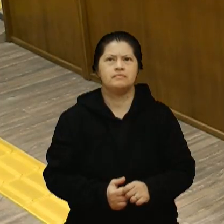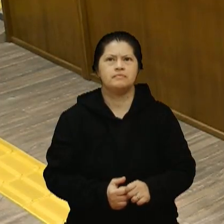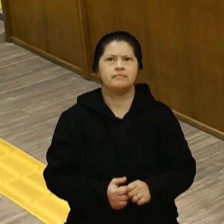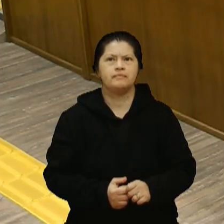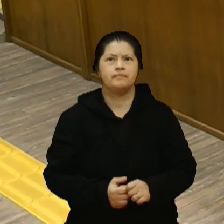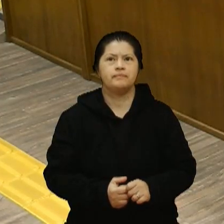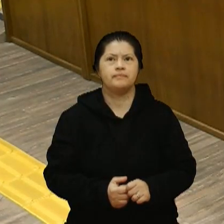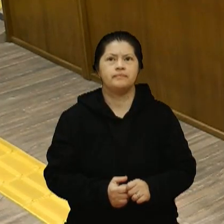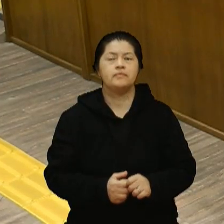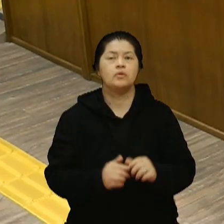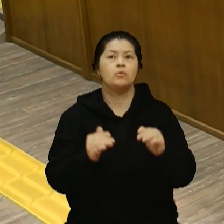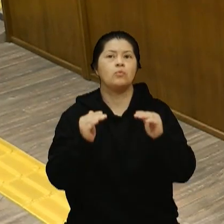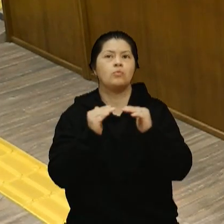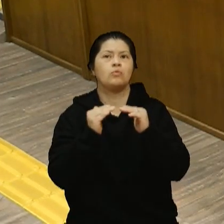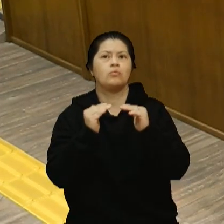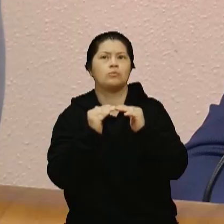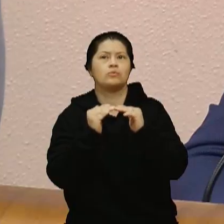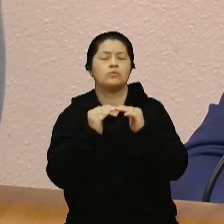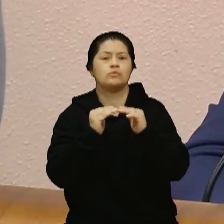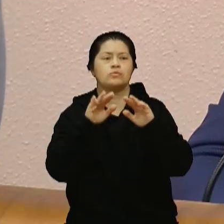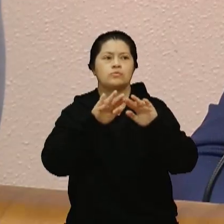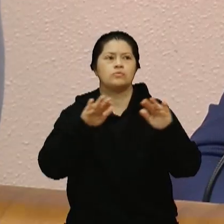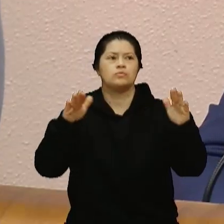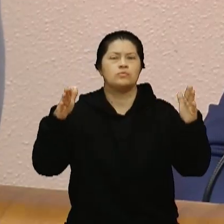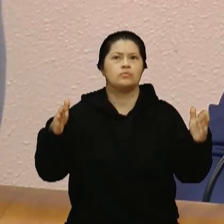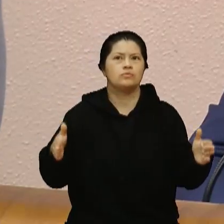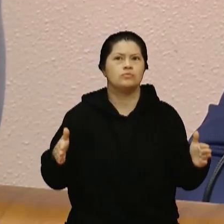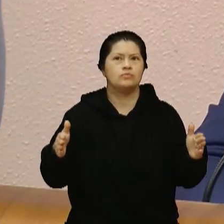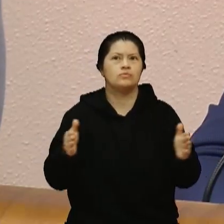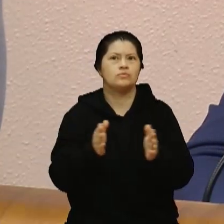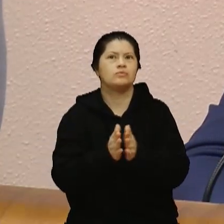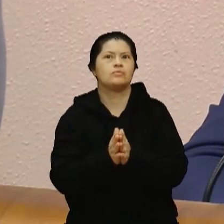De acordo com a resolução de mesa número